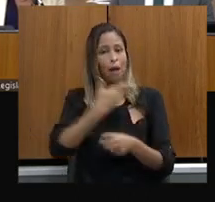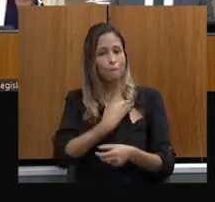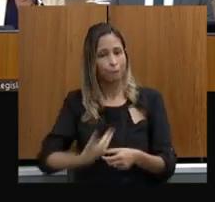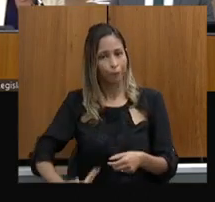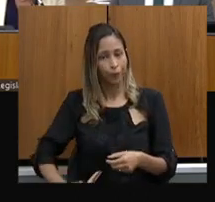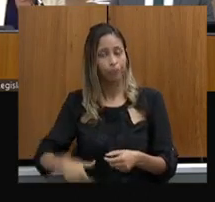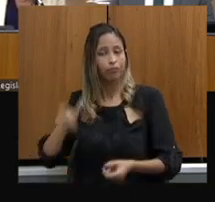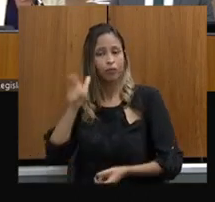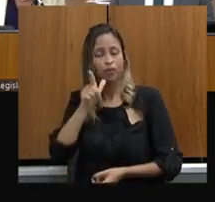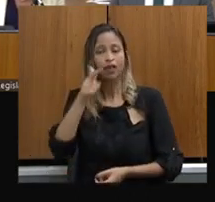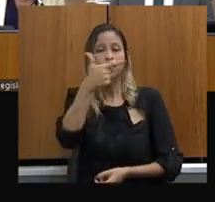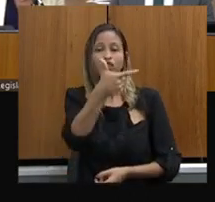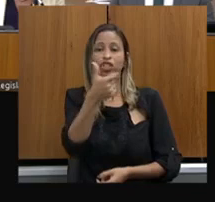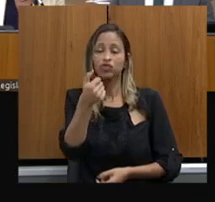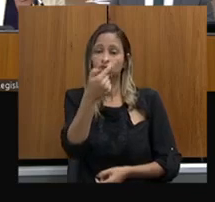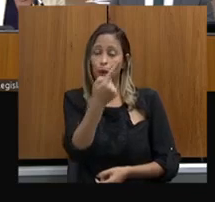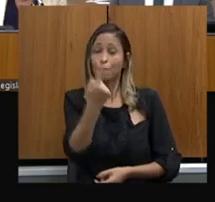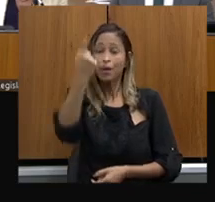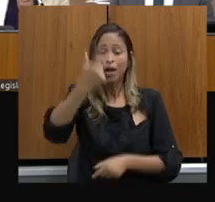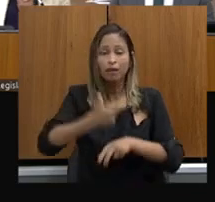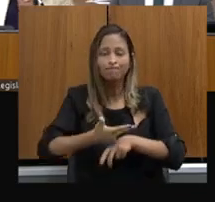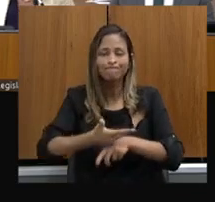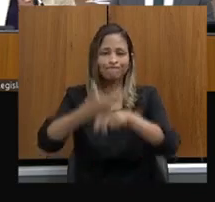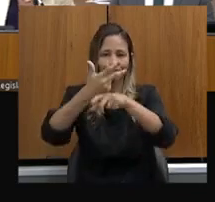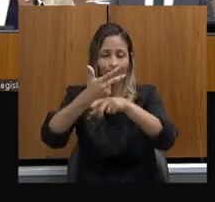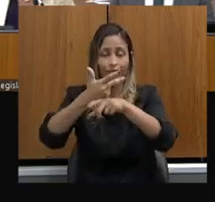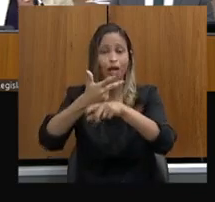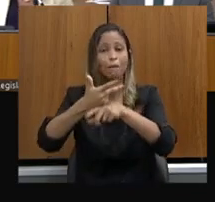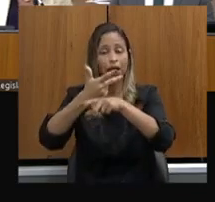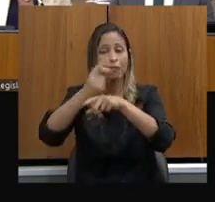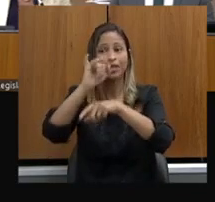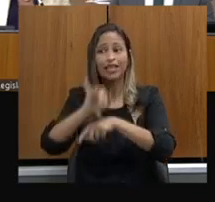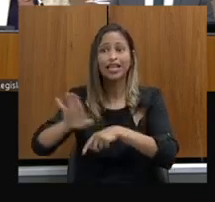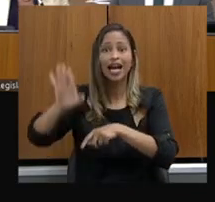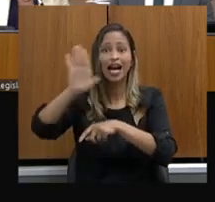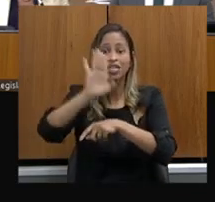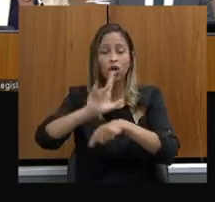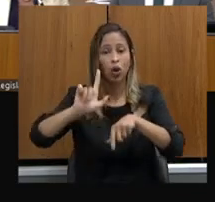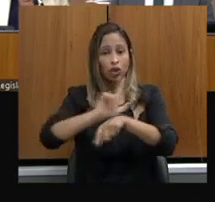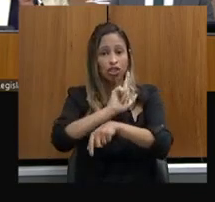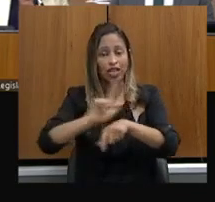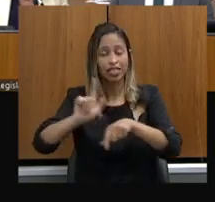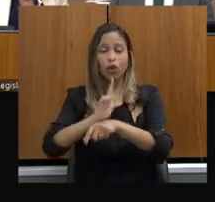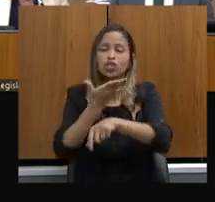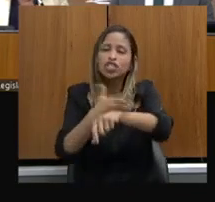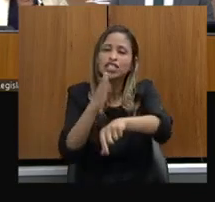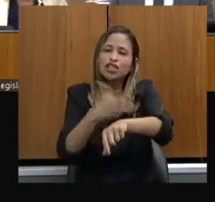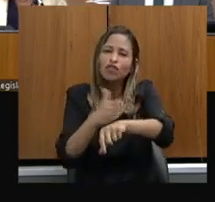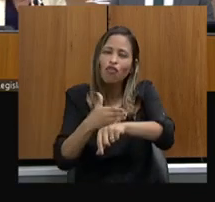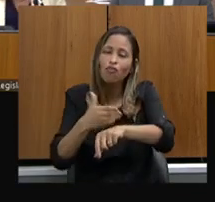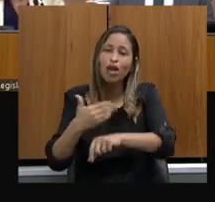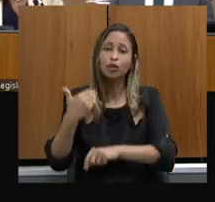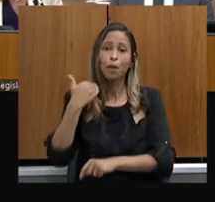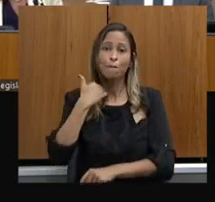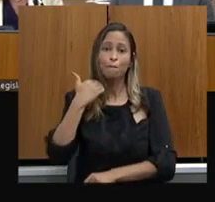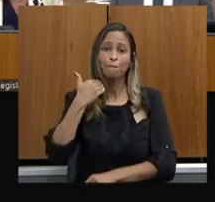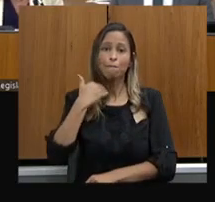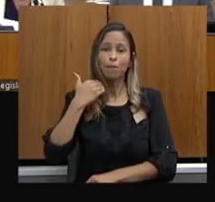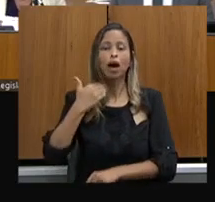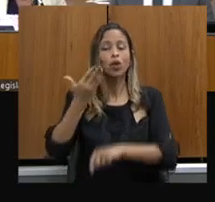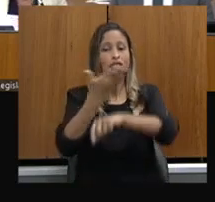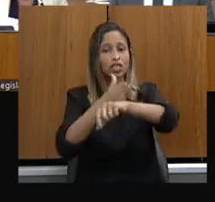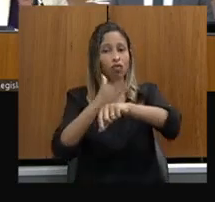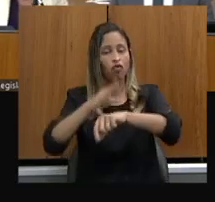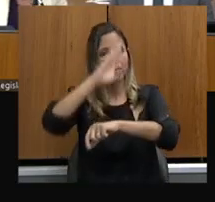alcançou em 2021 o primeiro lugar pelo prêmio internacional de gestão de resultados para o desenvolvimento pelo banco Inter americano de